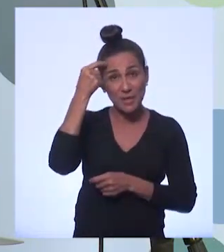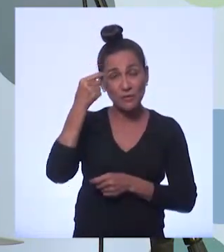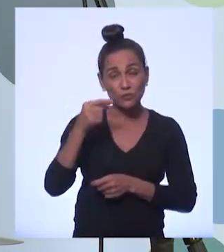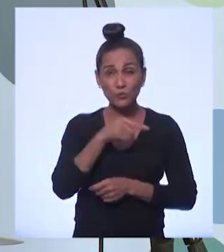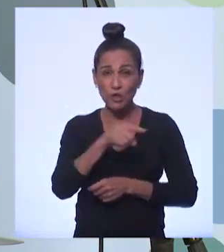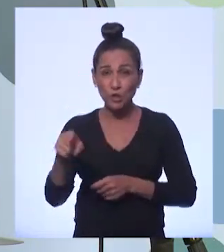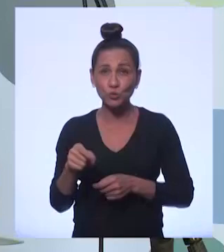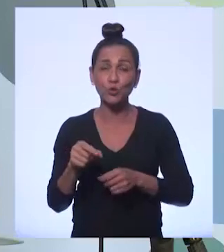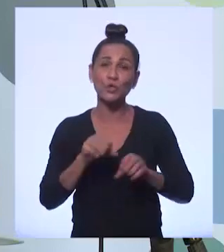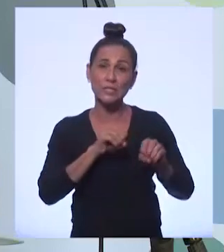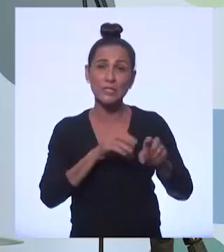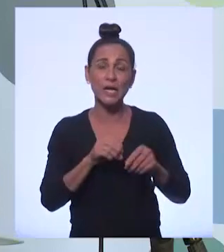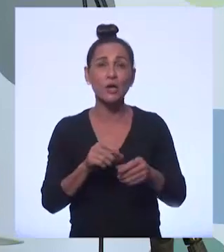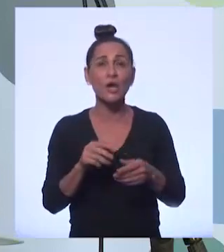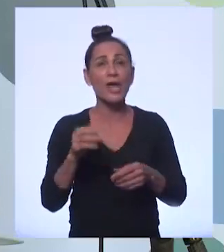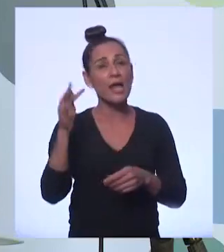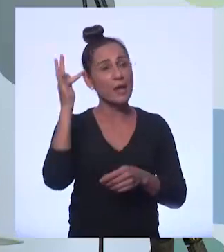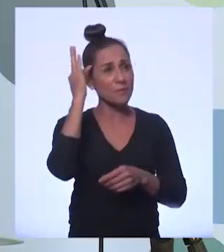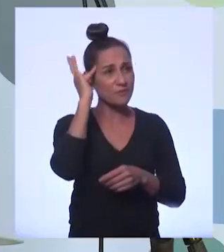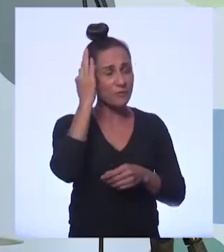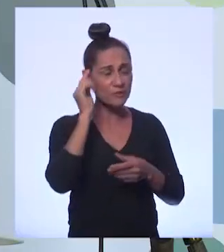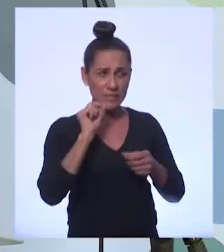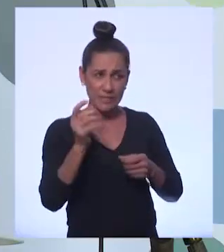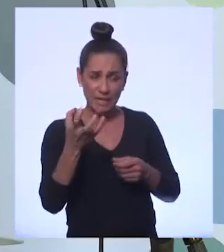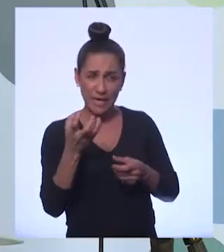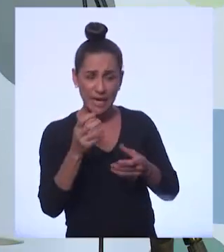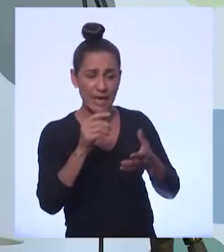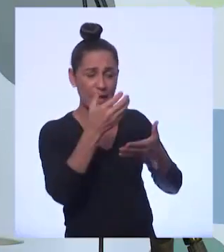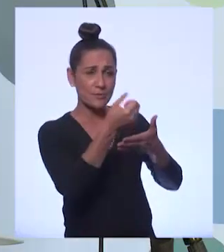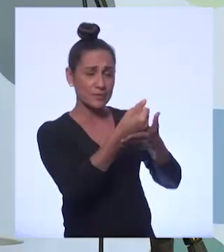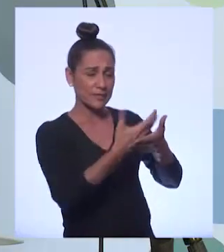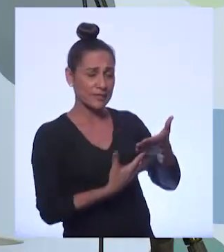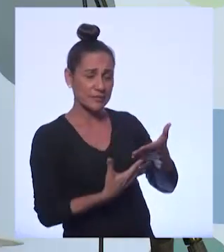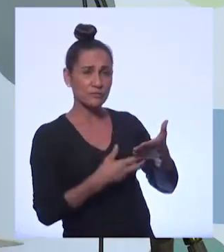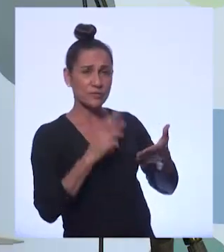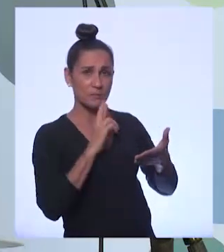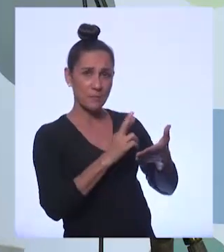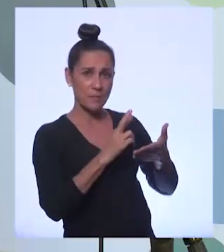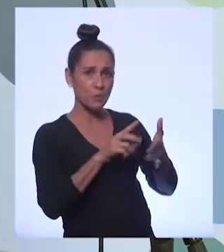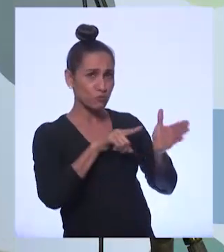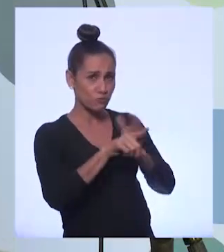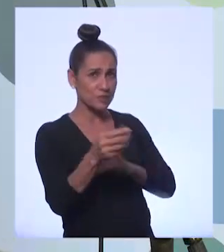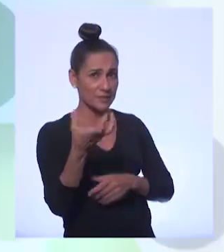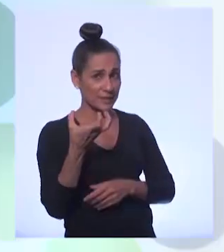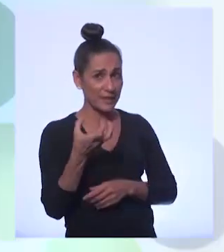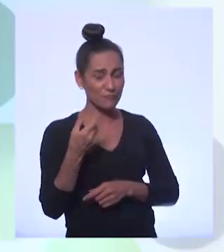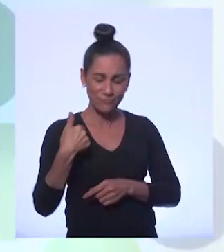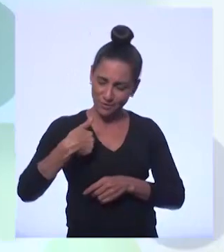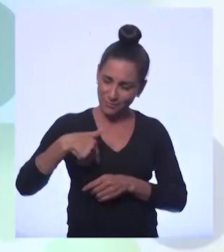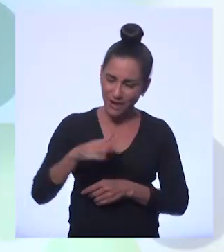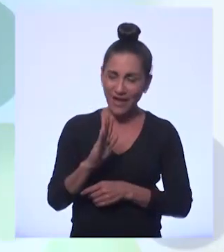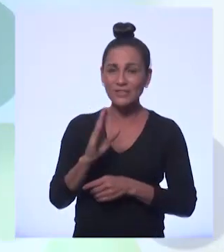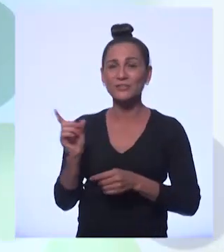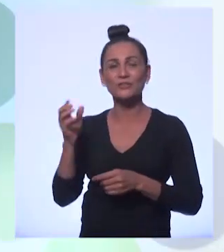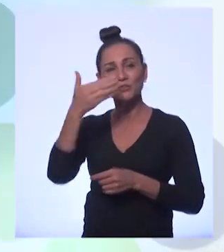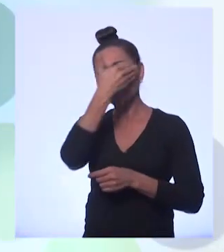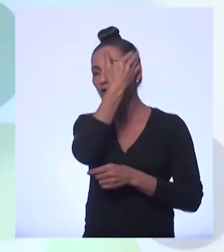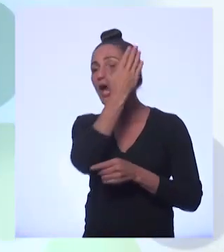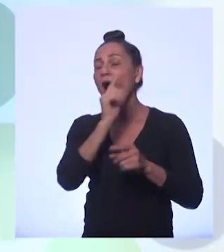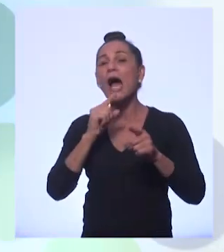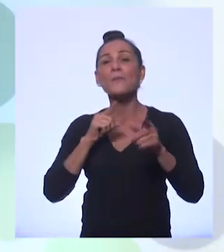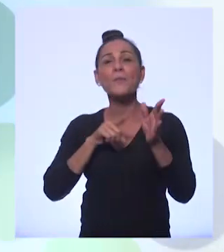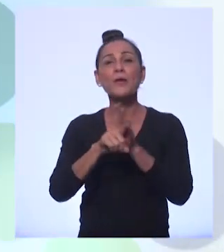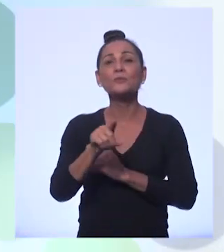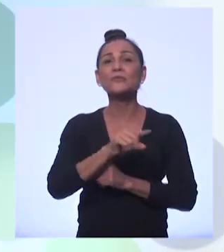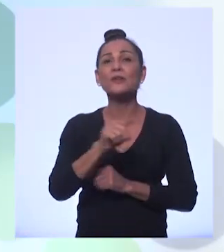Então, Mafê, você quer ler essa pergunta e vai ser a interação, vocês vão ver que vai ser um pouquinho diferente, tá bom? Vamos embora, Ti. Então, olha, a pergunta que o professor